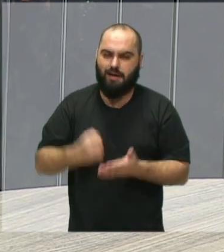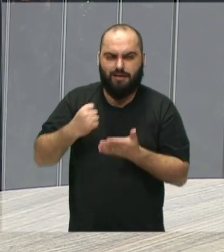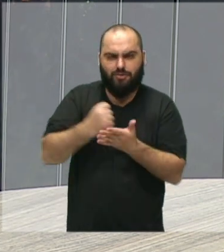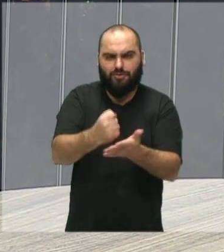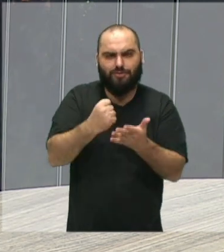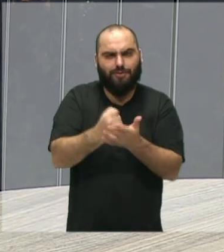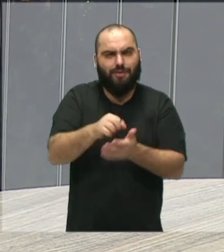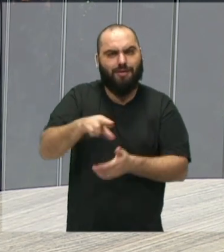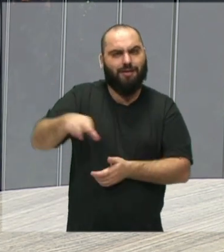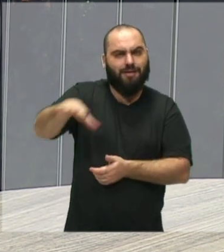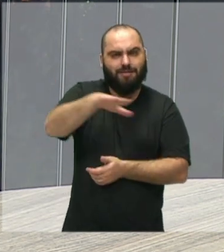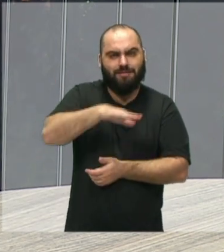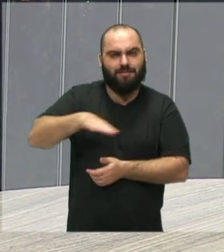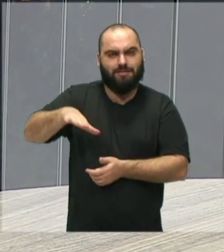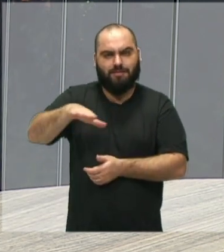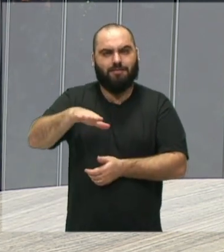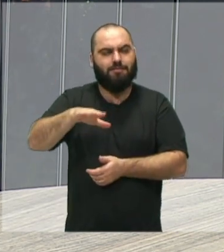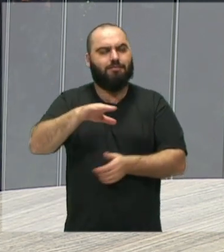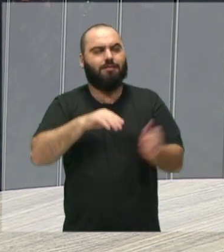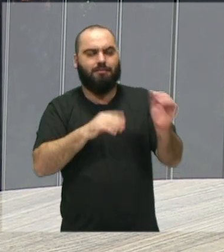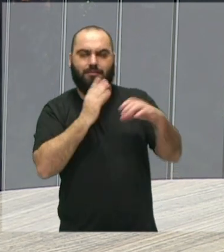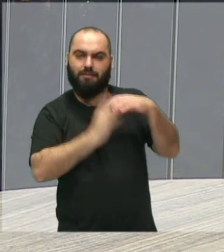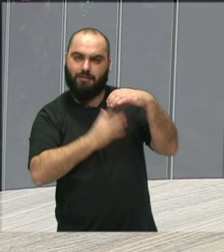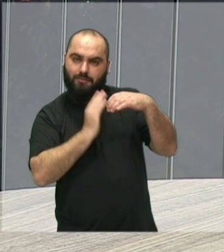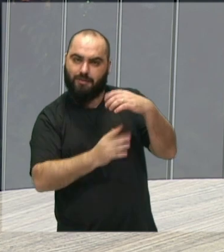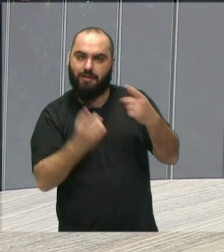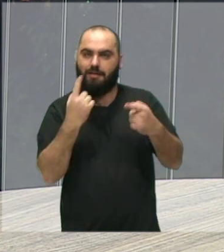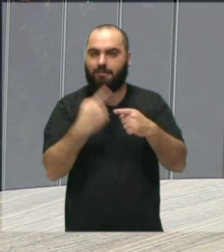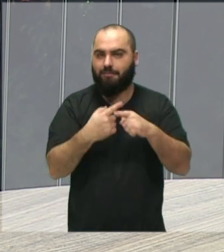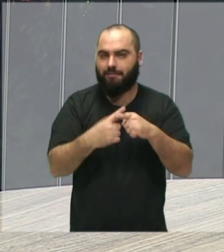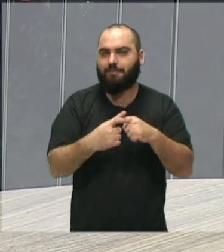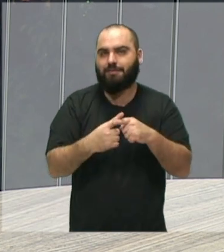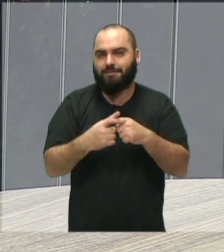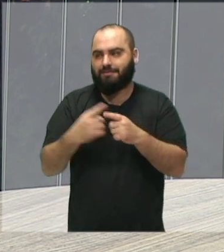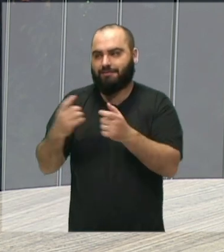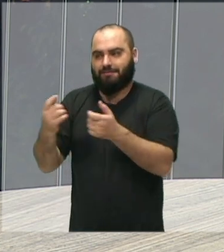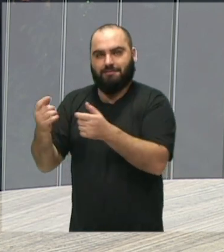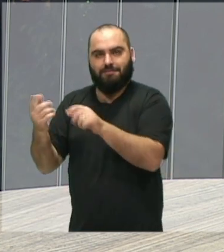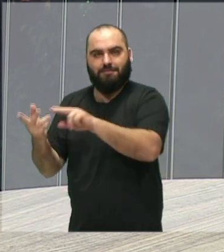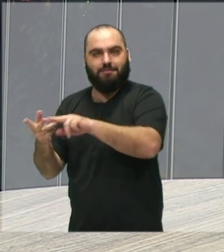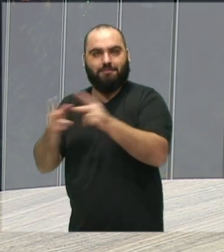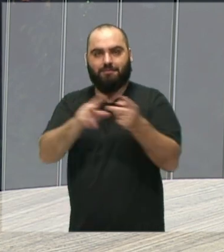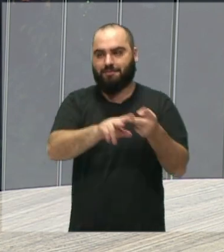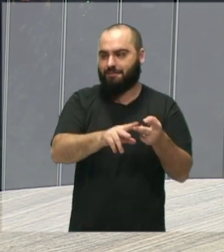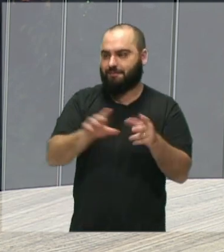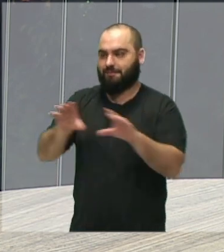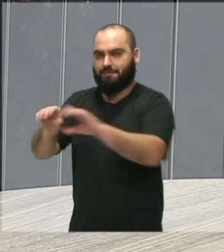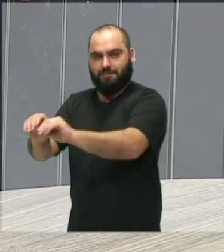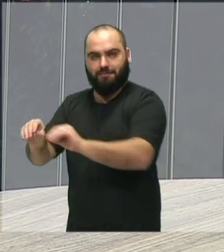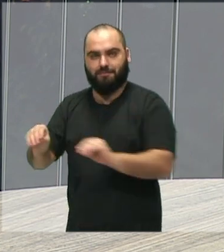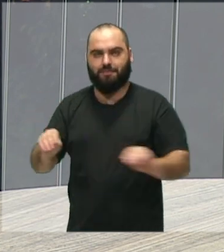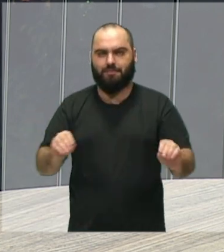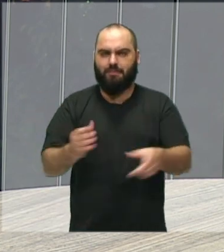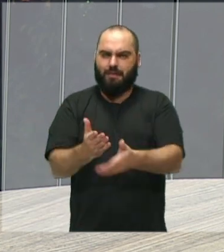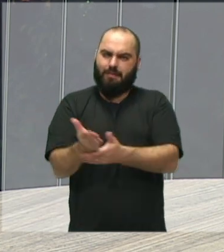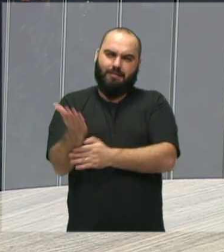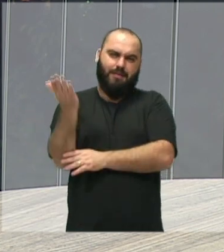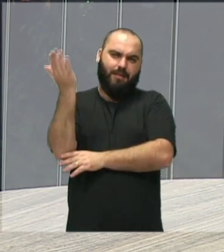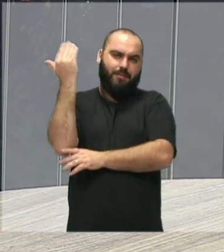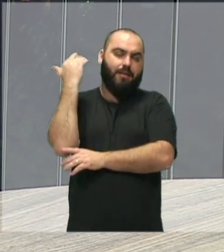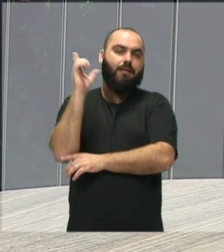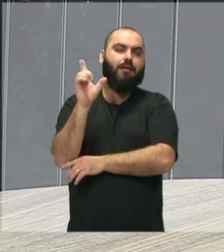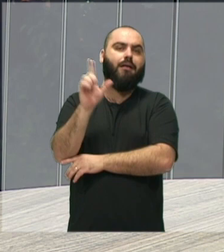ali da zona de Itaipava, né, pela essa questão do transporte, que auxiliou muito, né? Antes era feito mais por